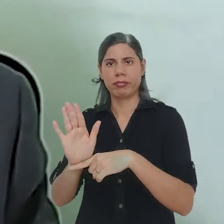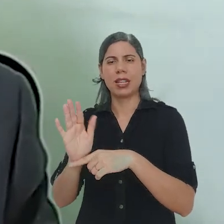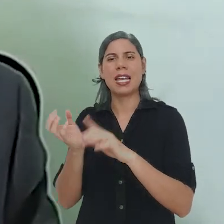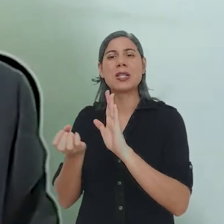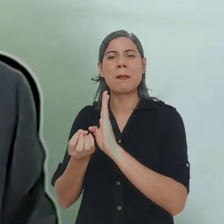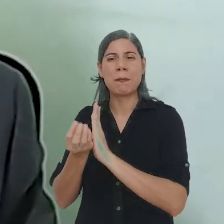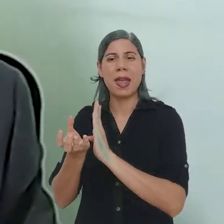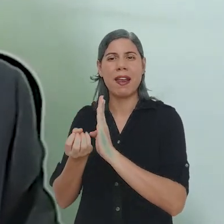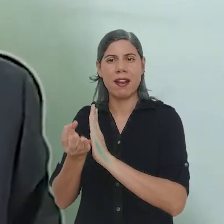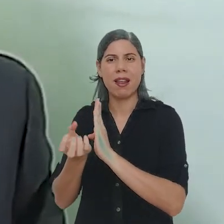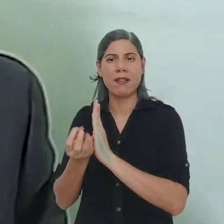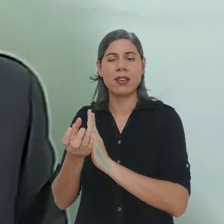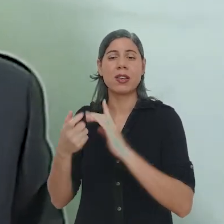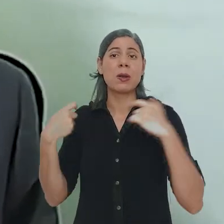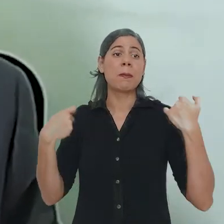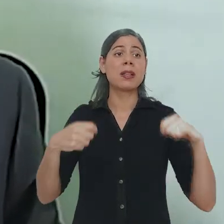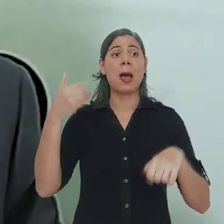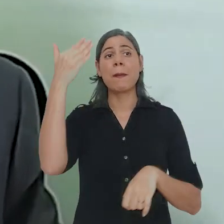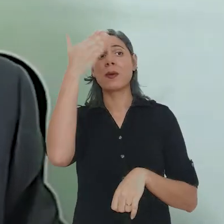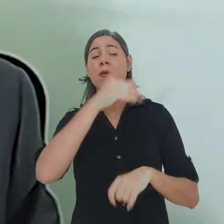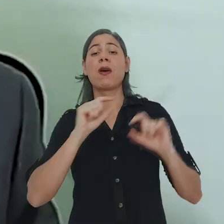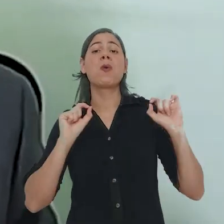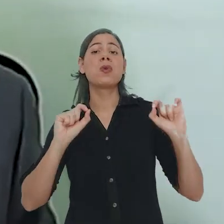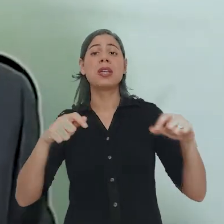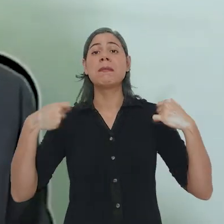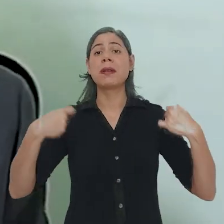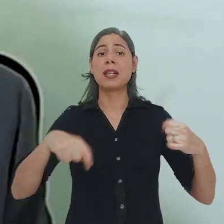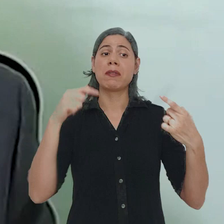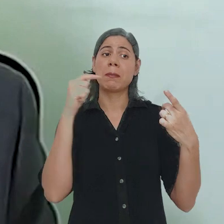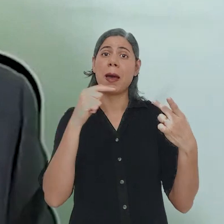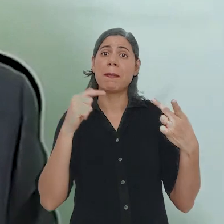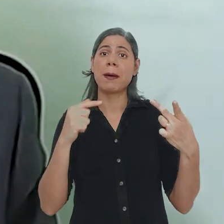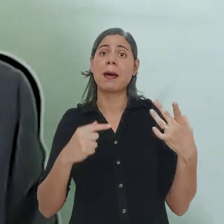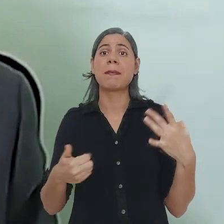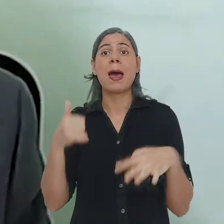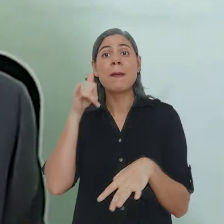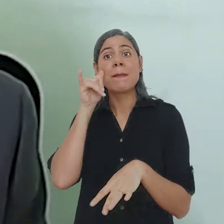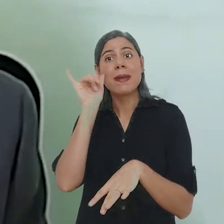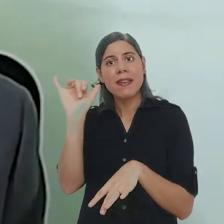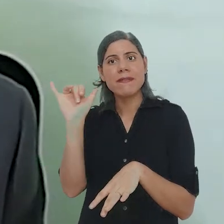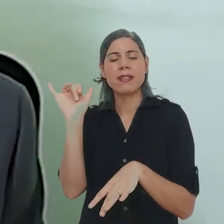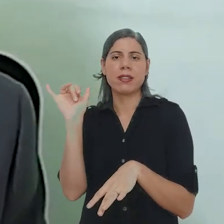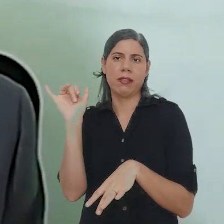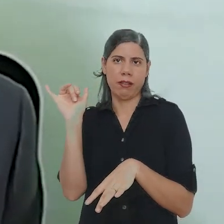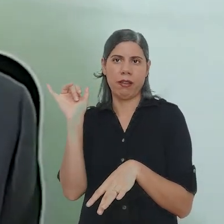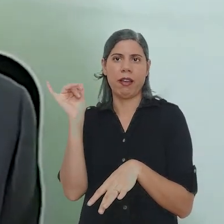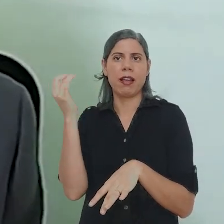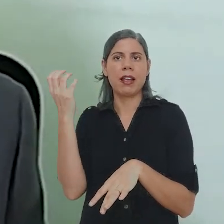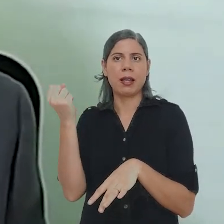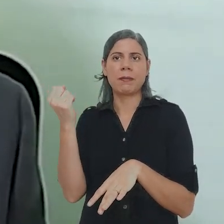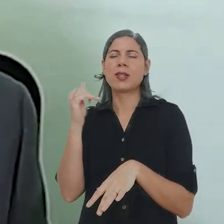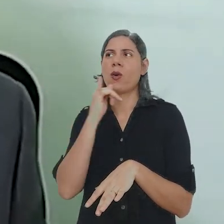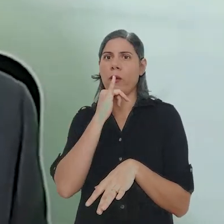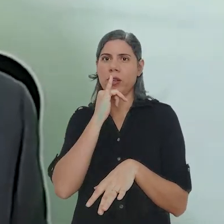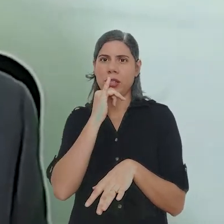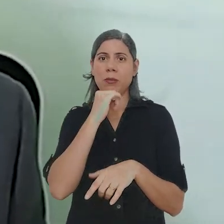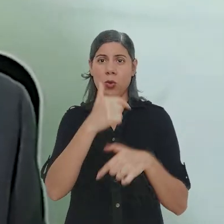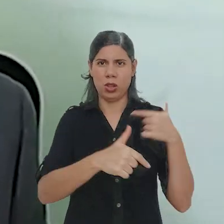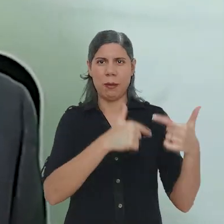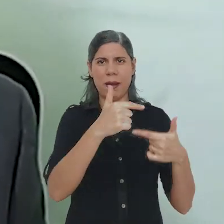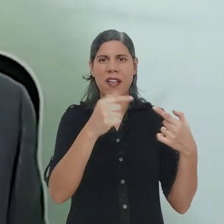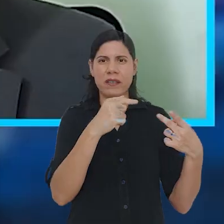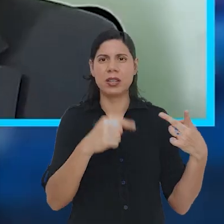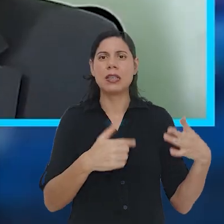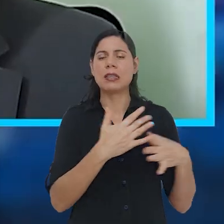deveria provar, o que devia ser provado, para evitar que as pensões, vamos dizer assim, existiam, quando eu trabalhava